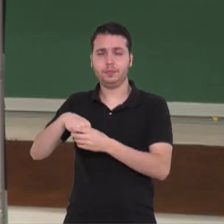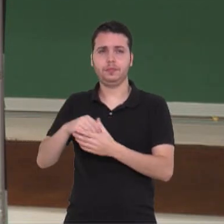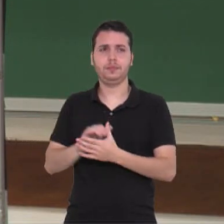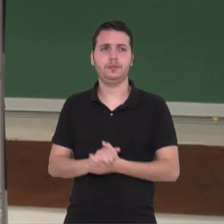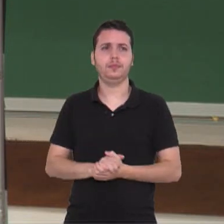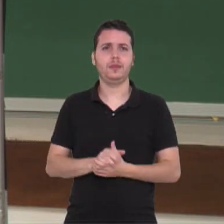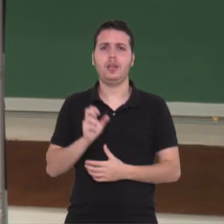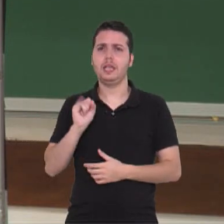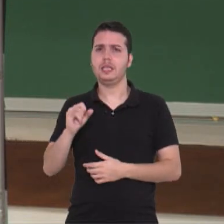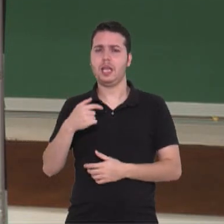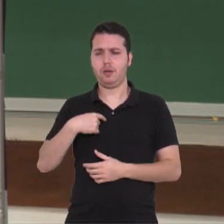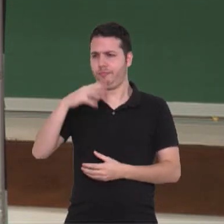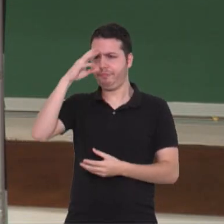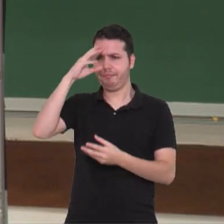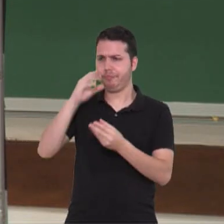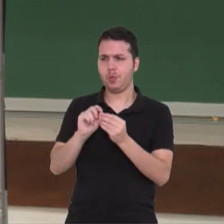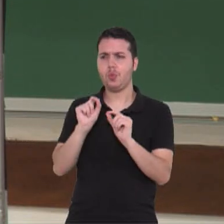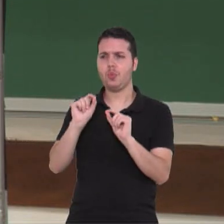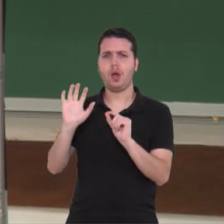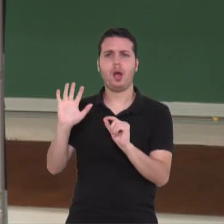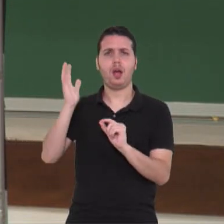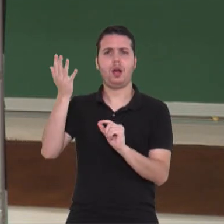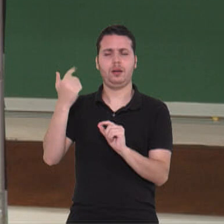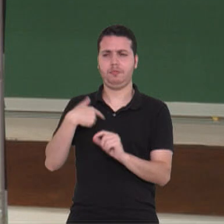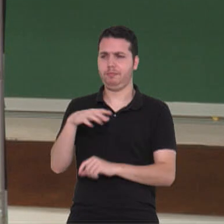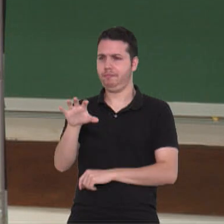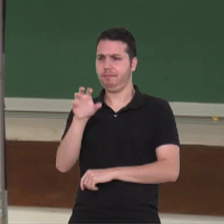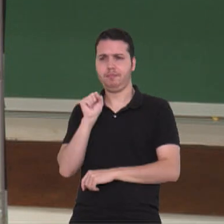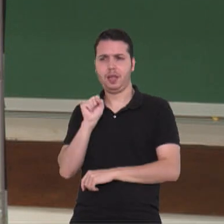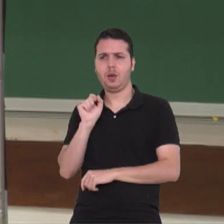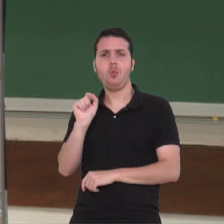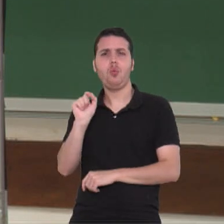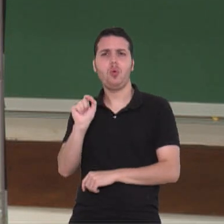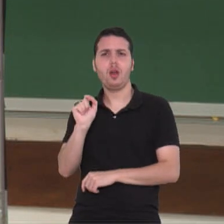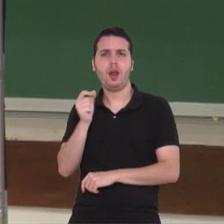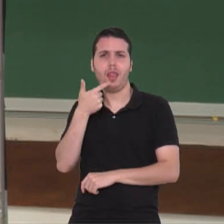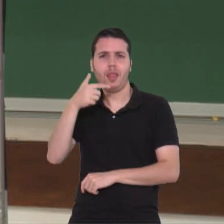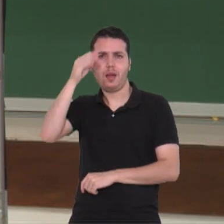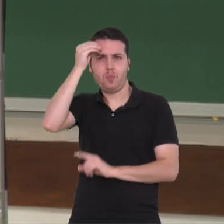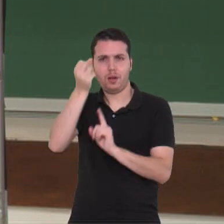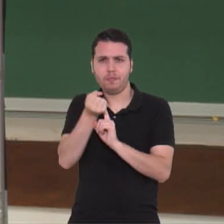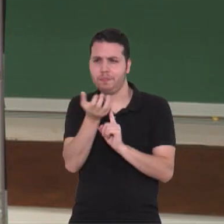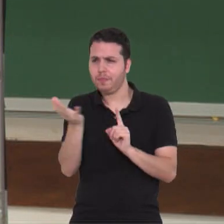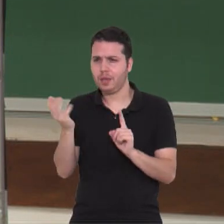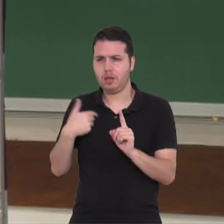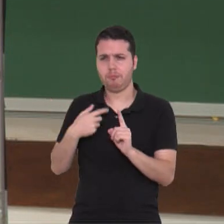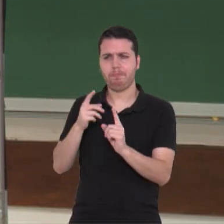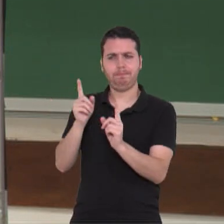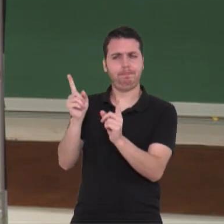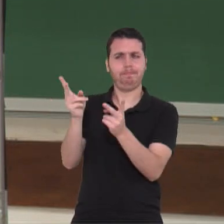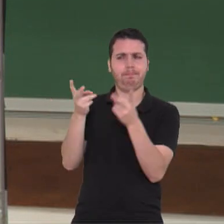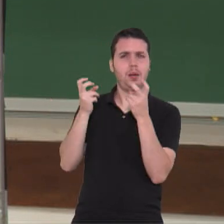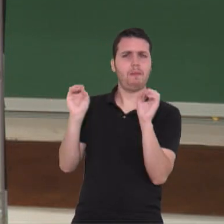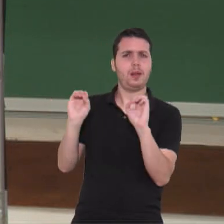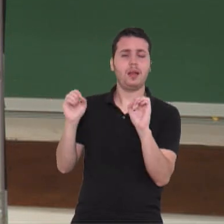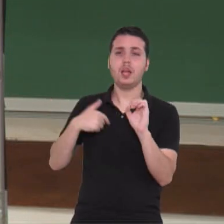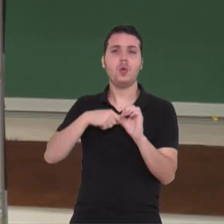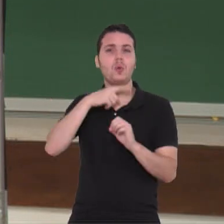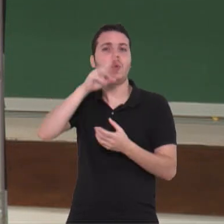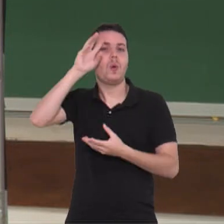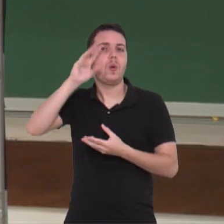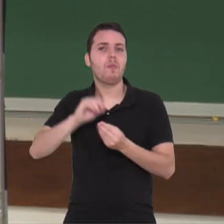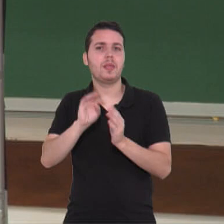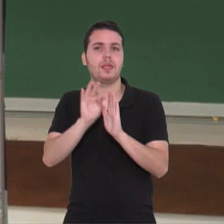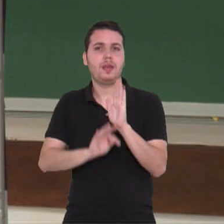Se eu não entender o que está acontecendo, se eu não conseguir captar essa linguagem não verbal, não fizer essa inferência, eu não vou entender o texto, eu não vou entender